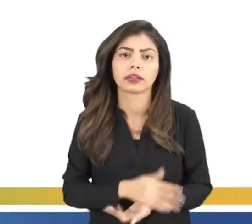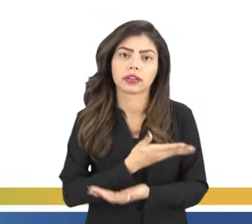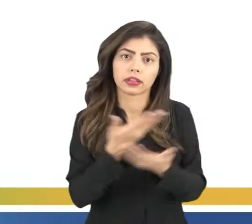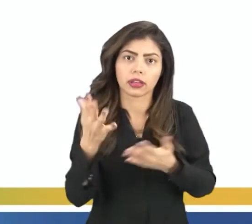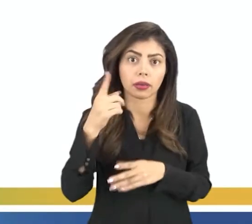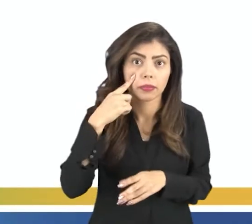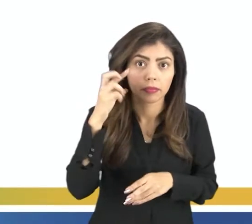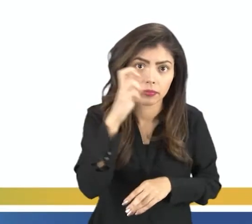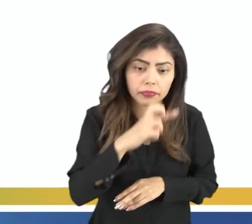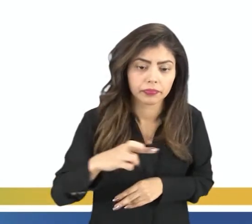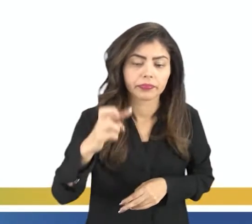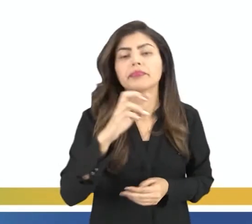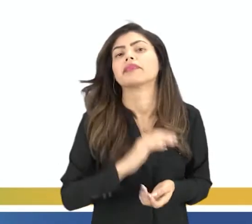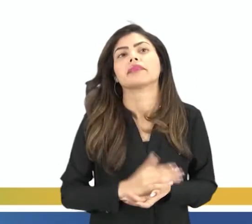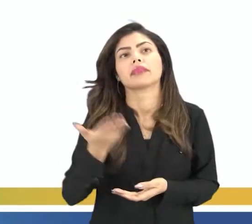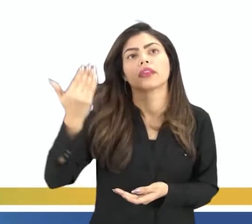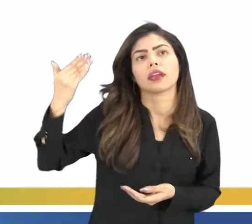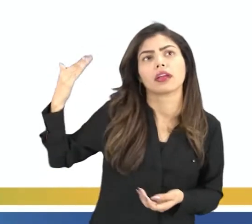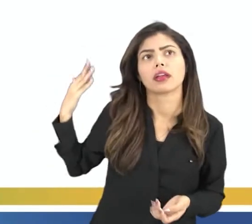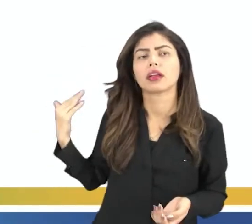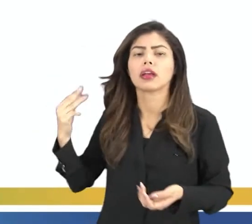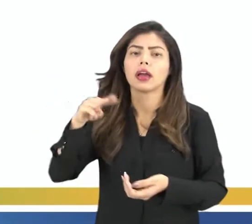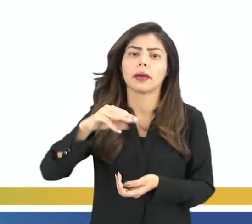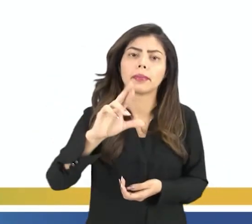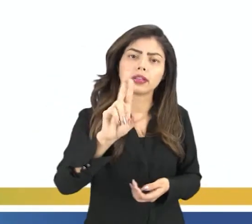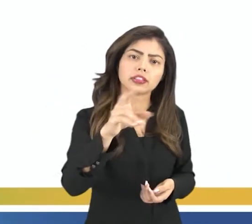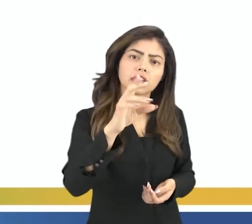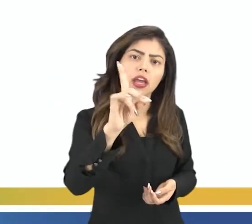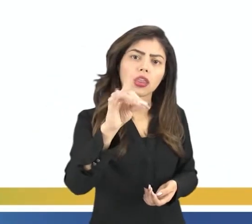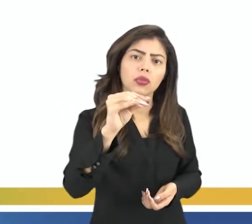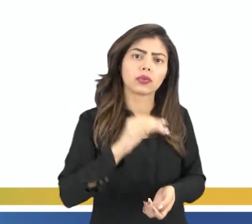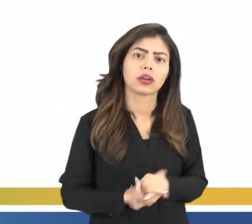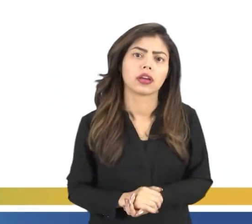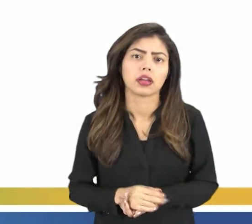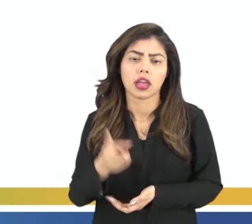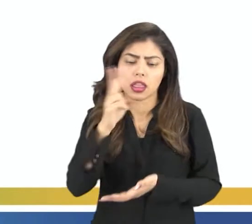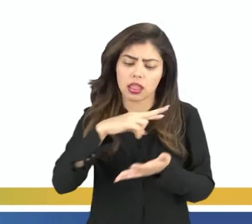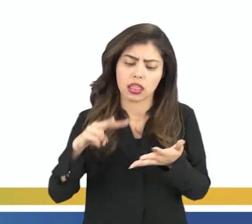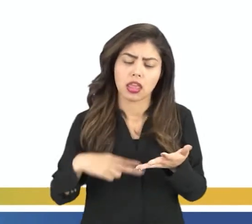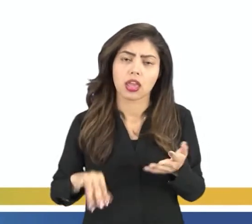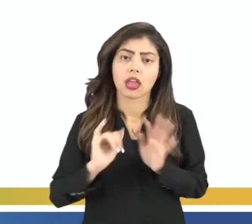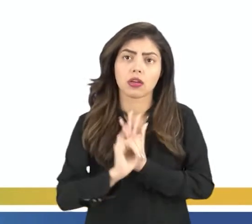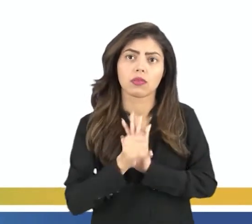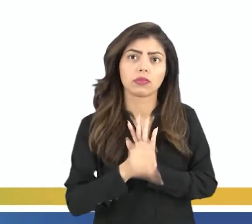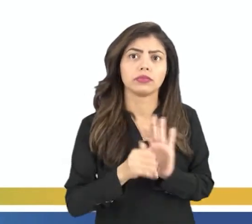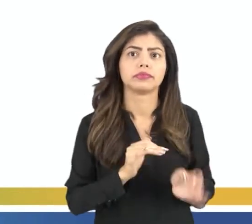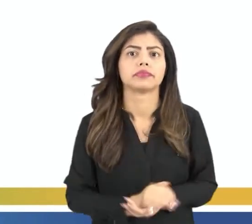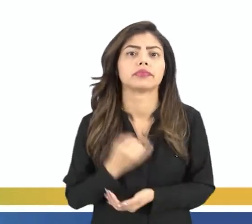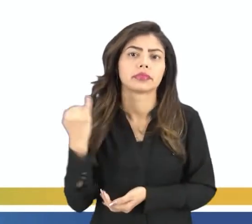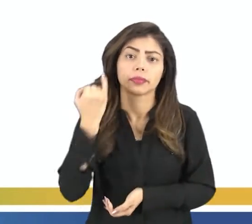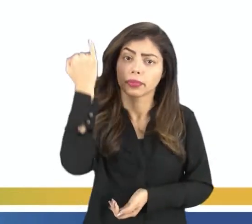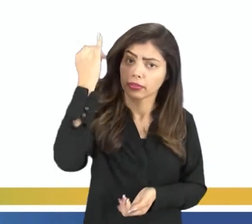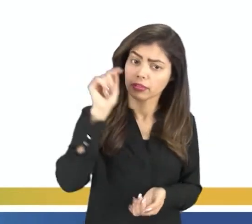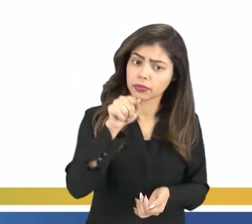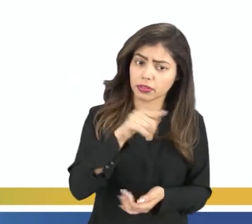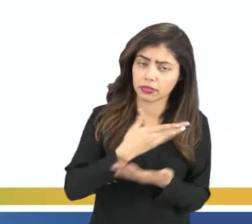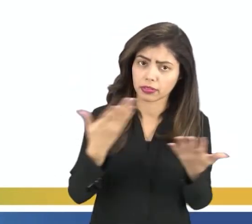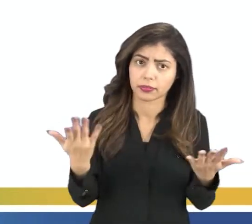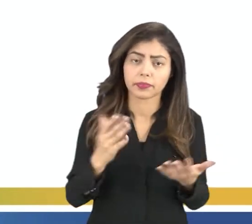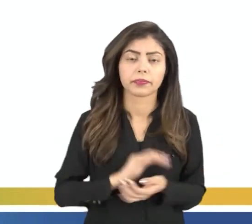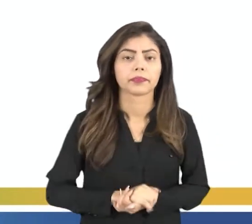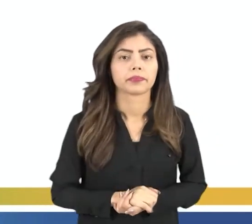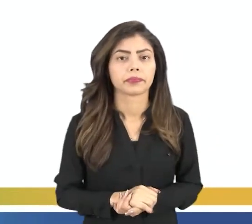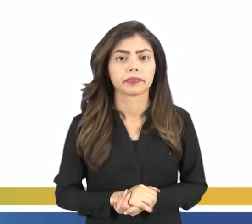vocês analisarem. Lá, Machado de Assis, Clarice Lispector, ler contos. A leitura é muito importante para